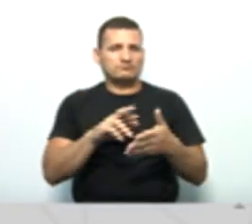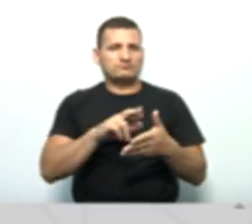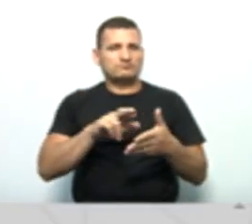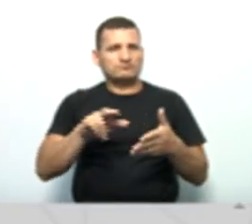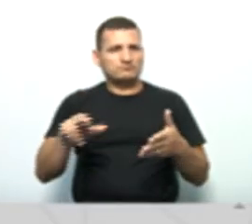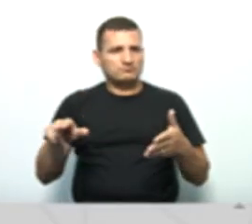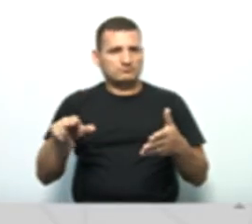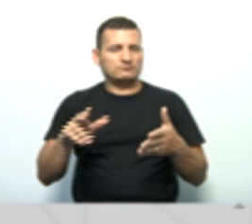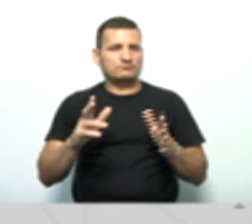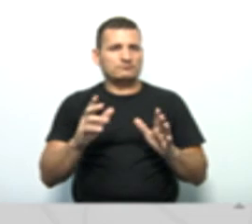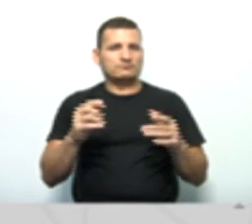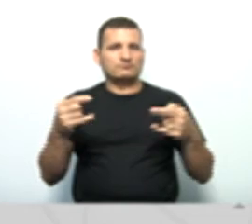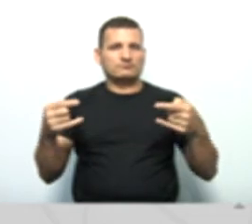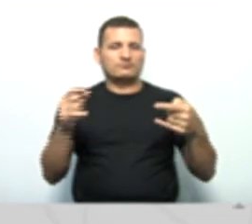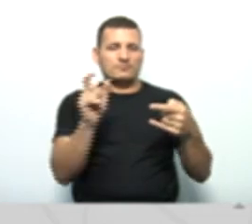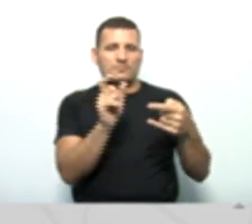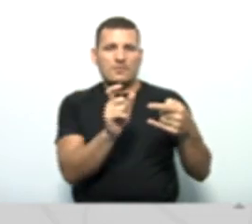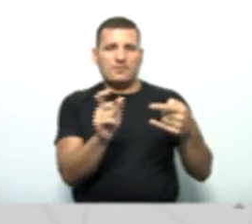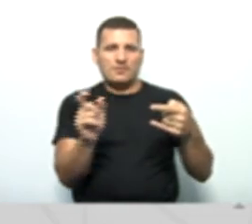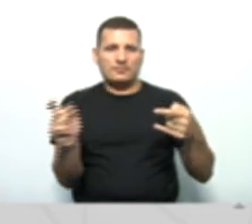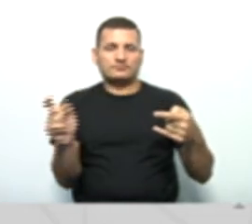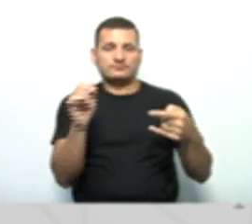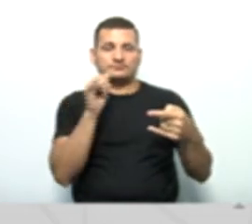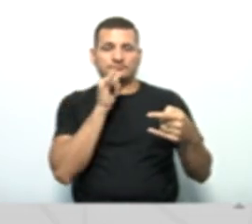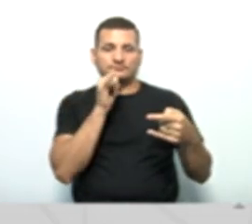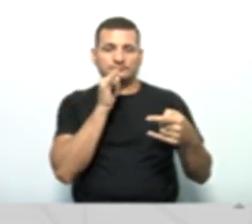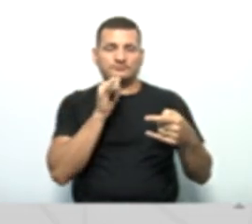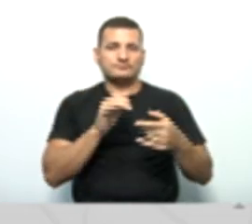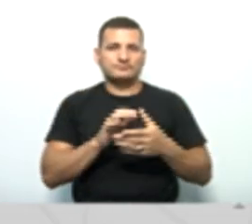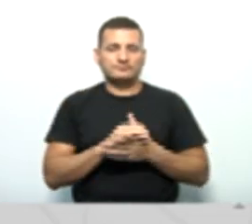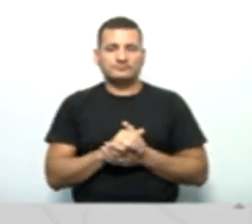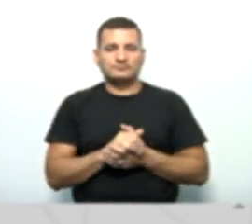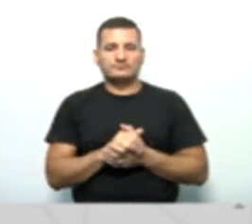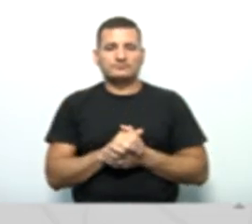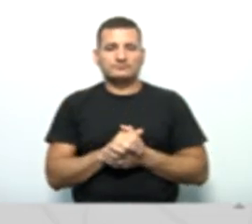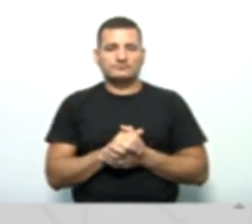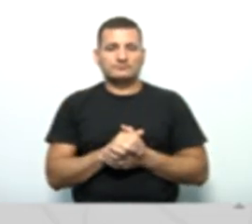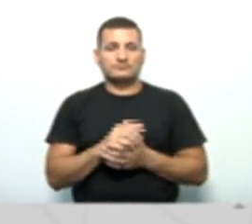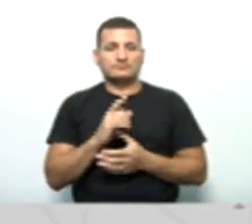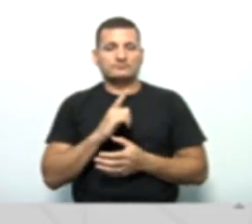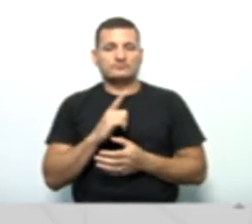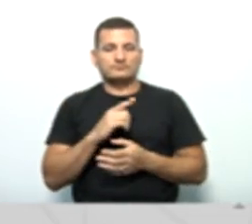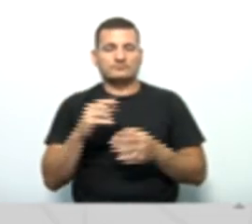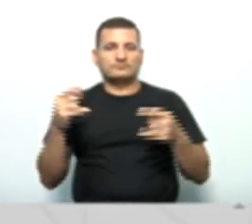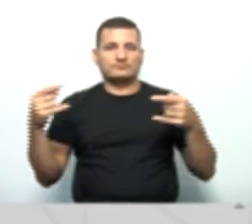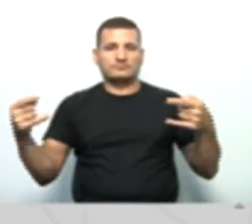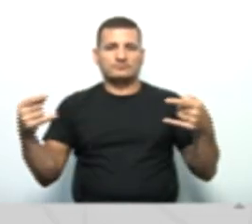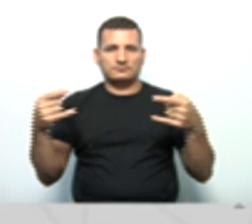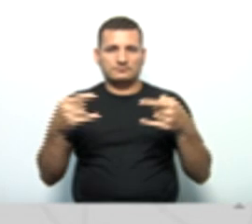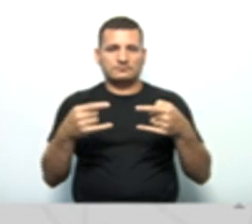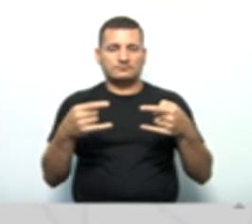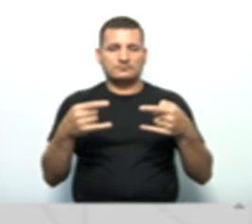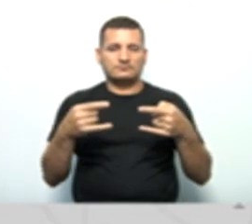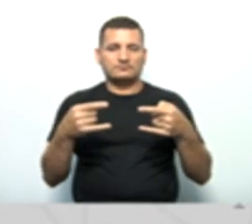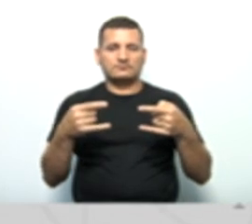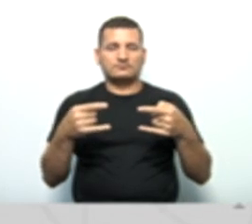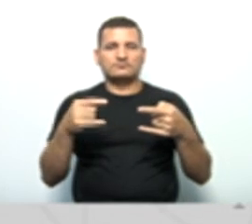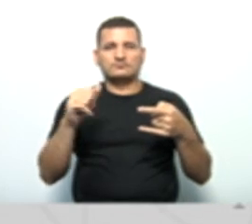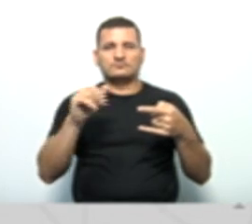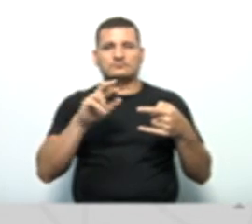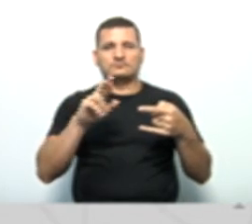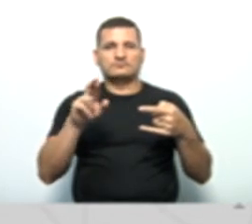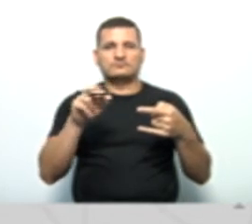a posições. posição que você quer. Por exemplo, nesse caso aí a gente tem uma matriz, aliás, um